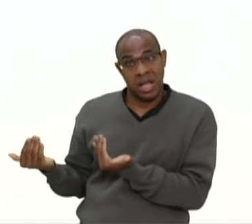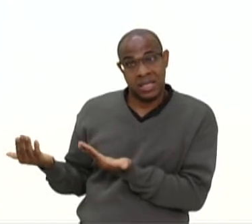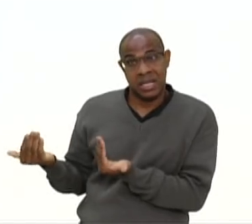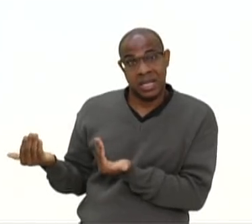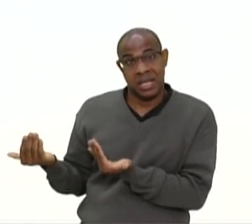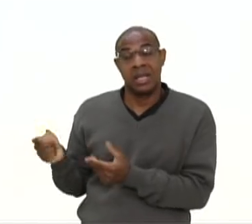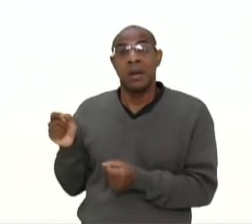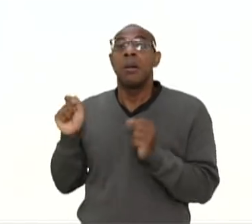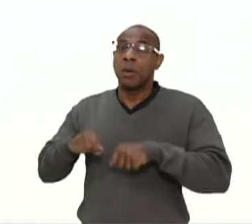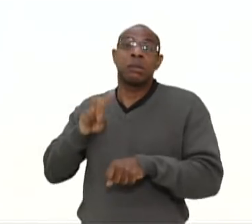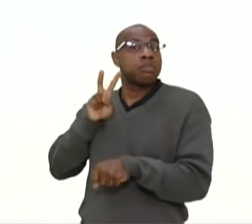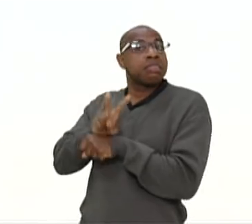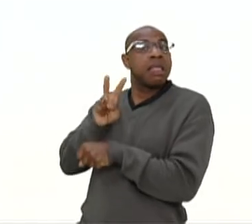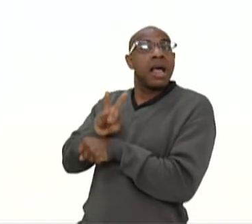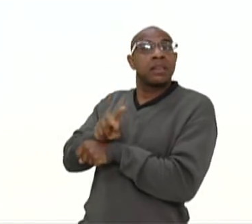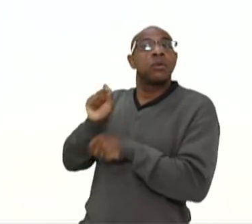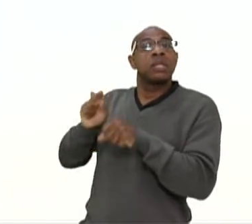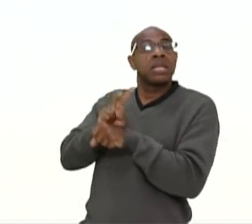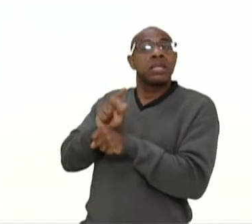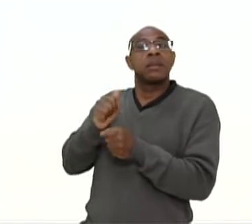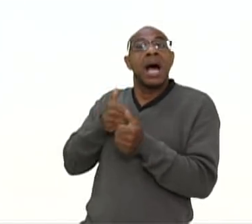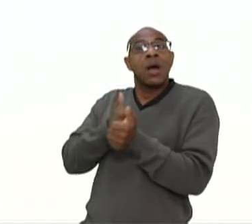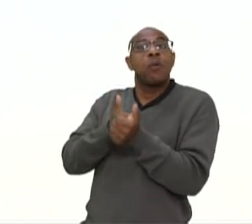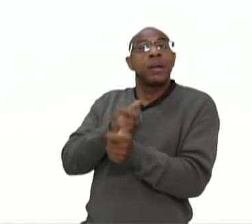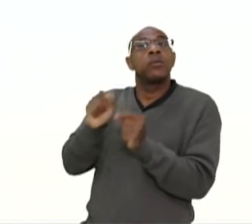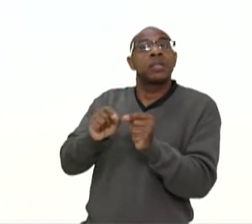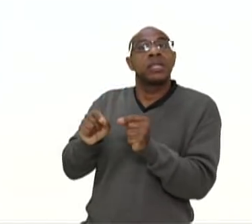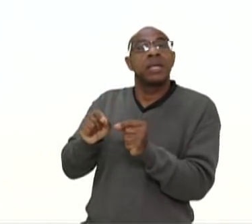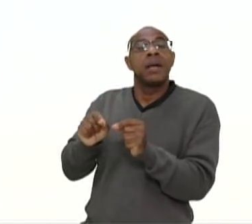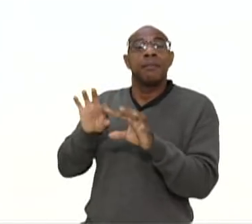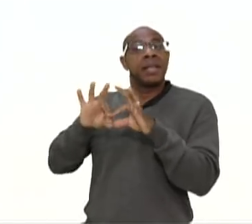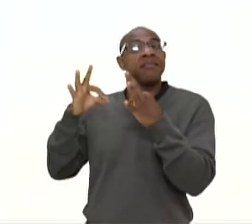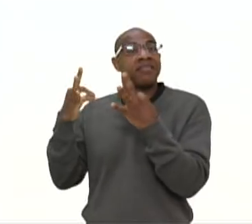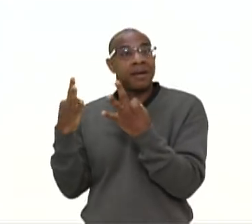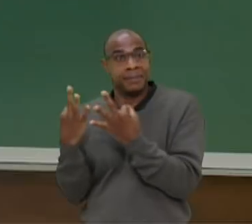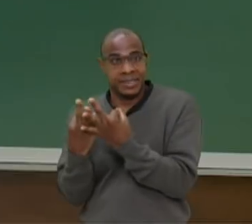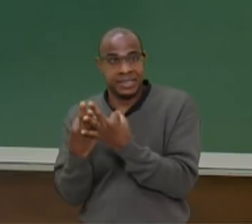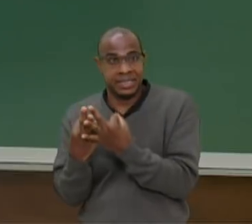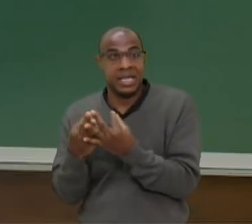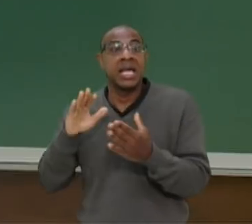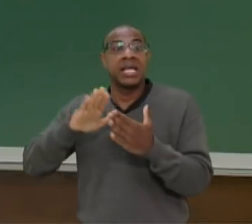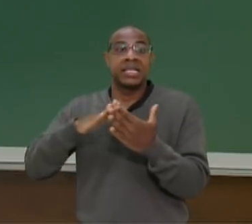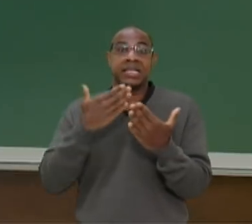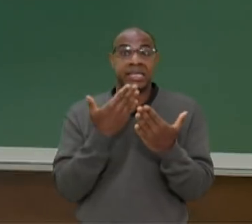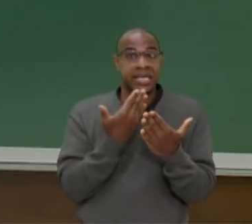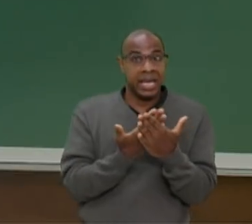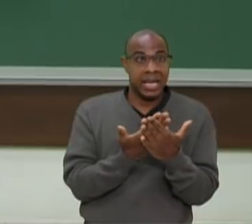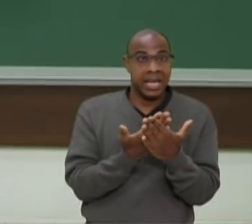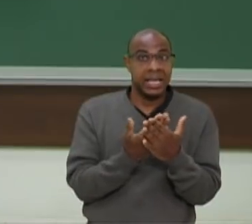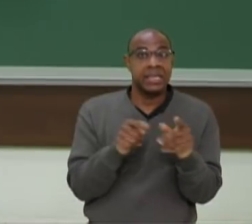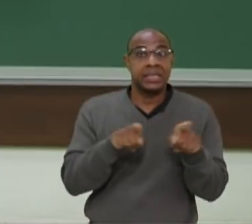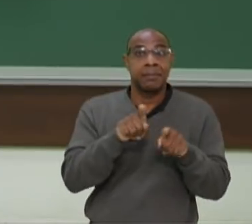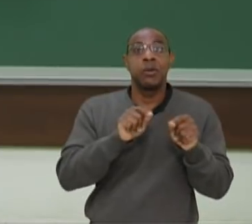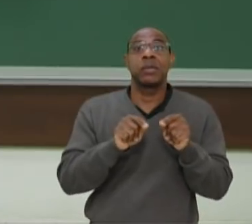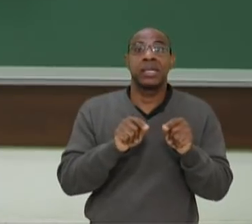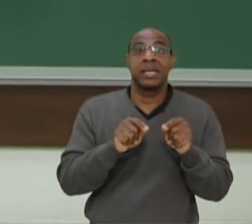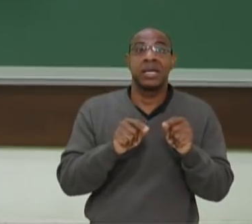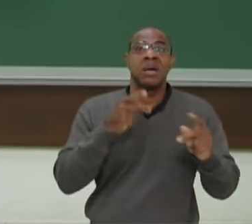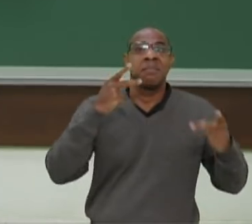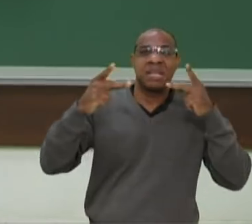adolescente seja tratado e acompanhado pela família, escola e